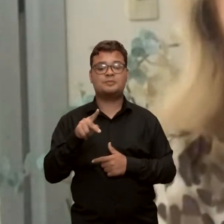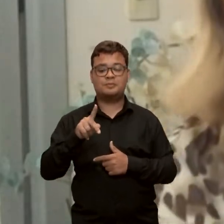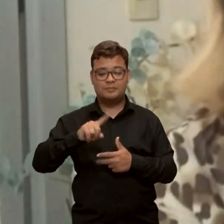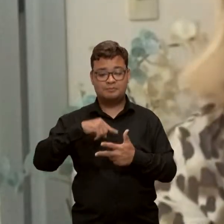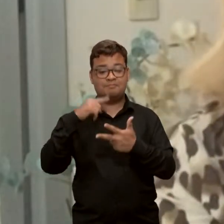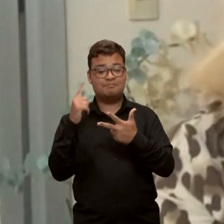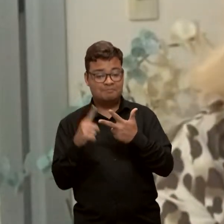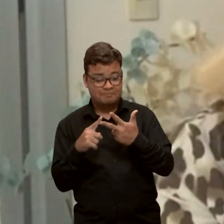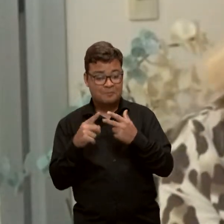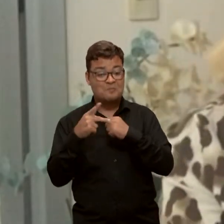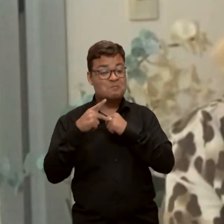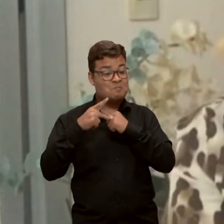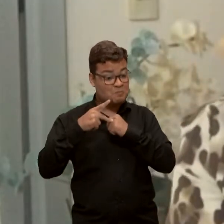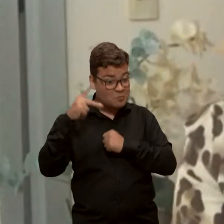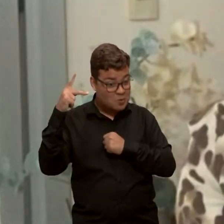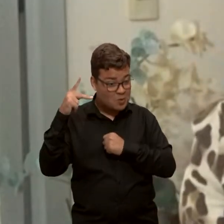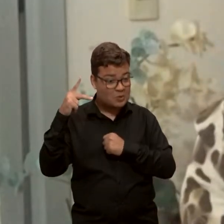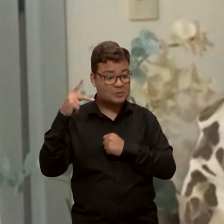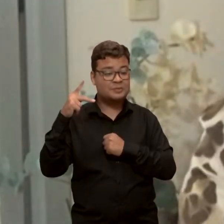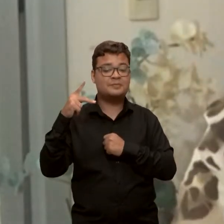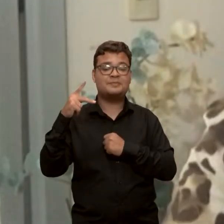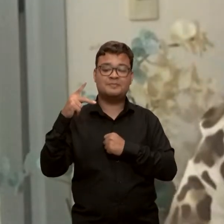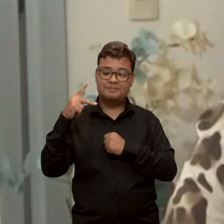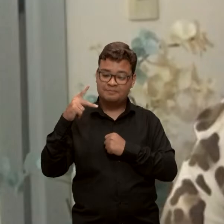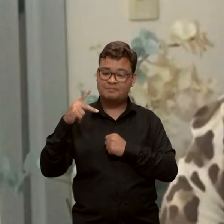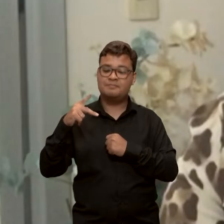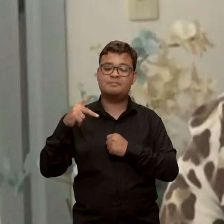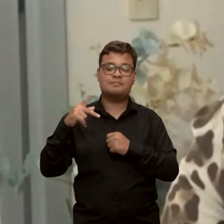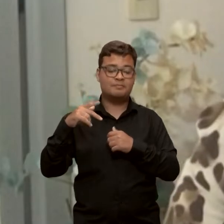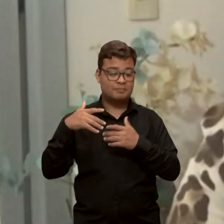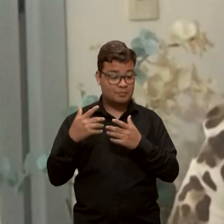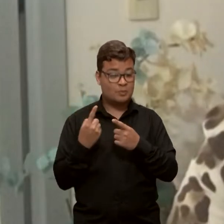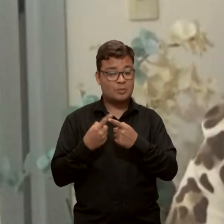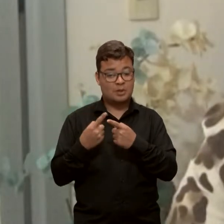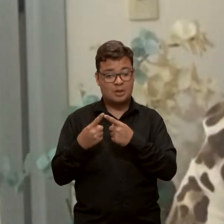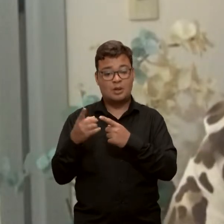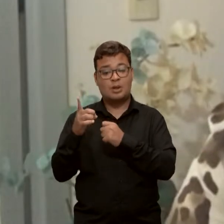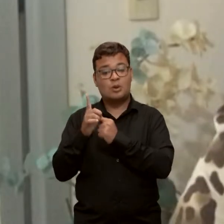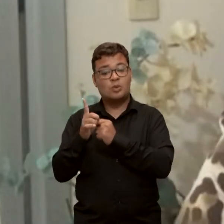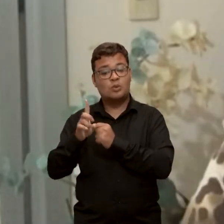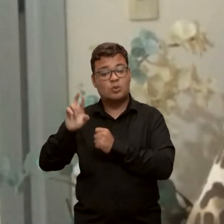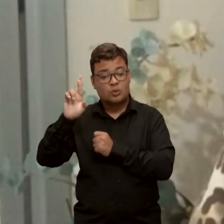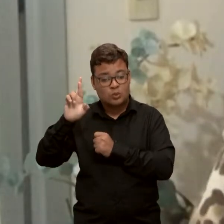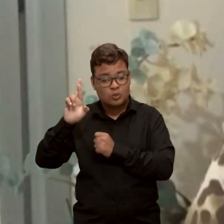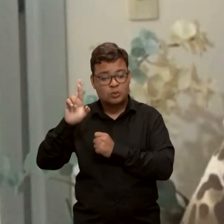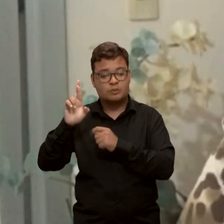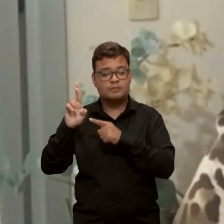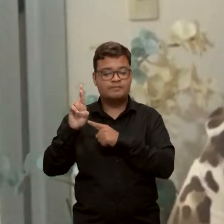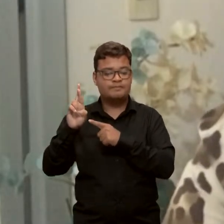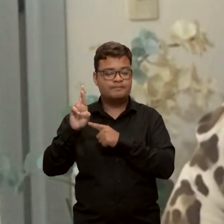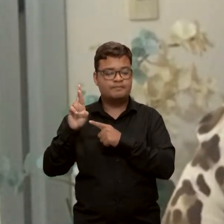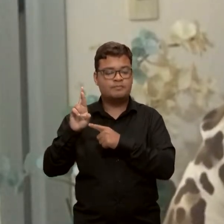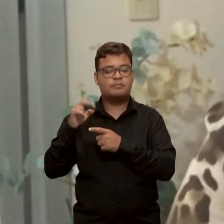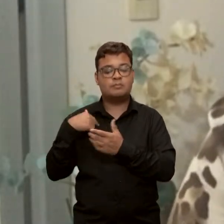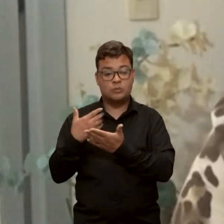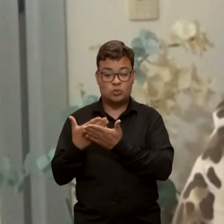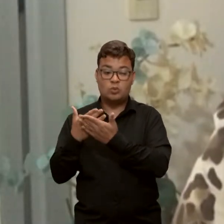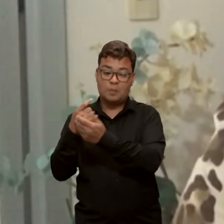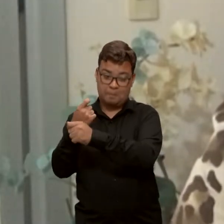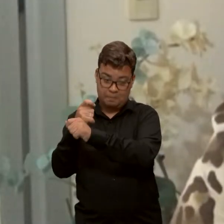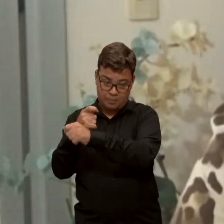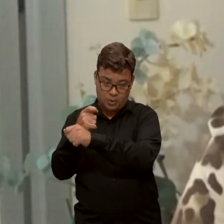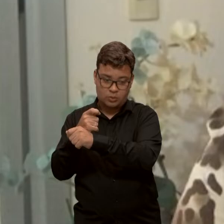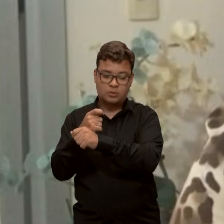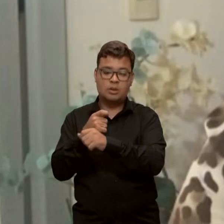na pós-graduação, eu fiz doutorado na Católica e